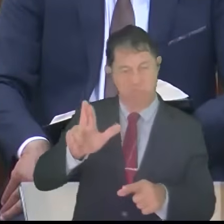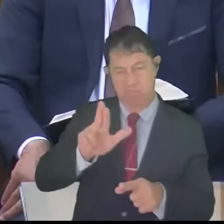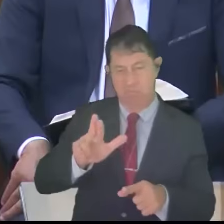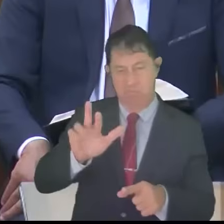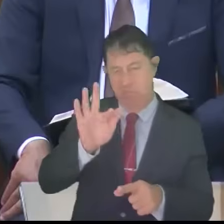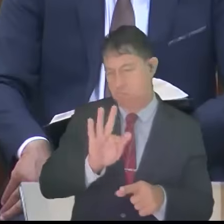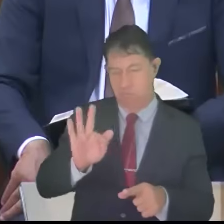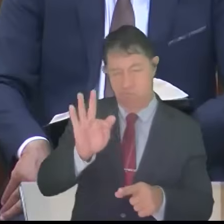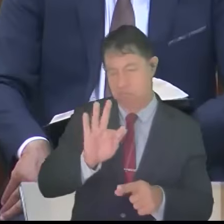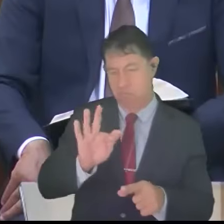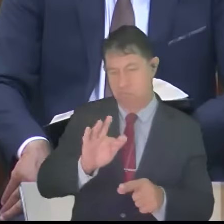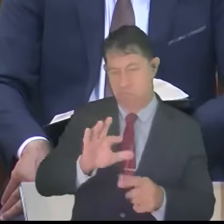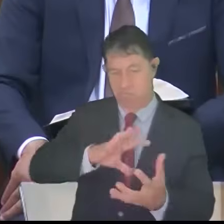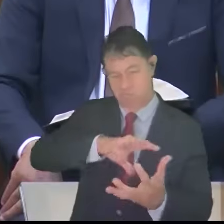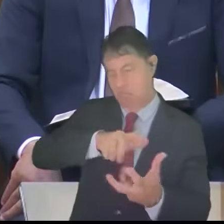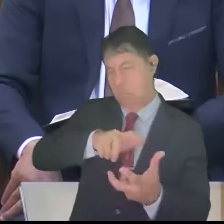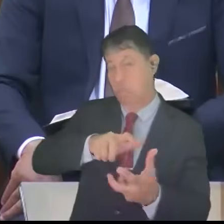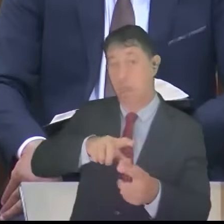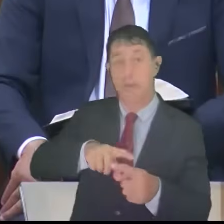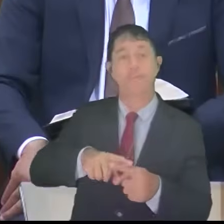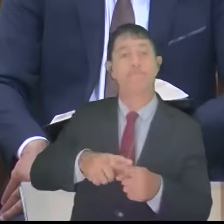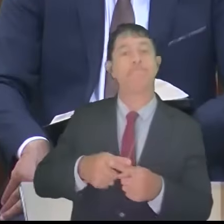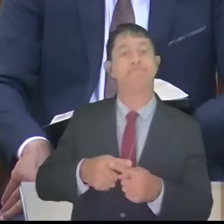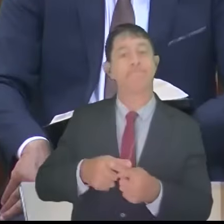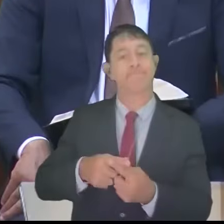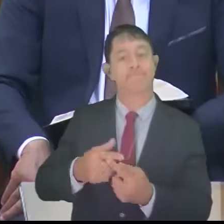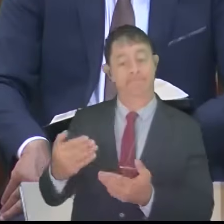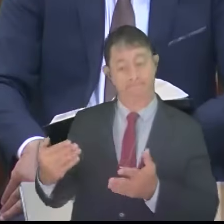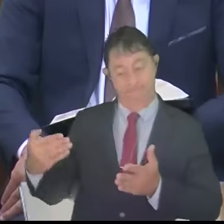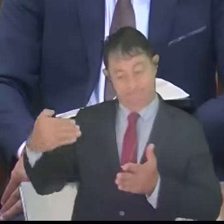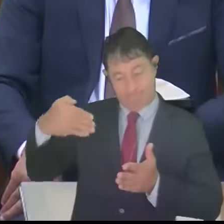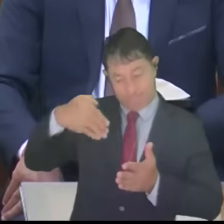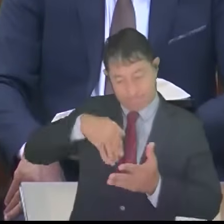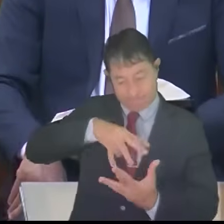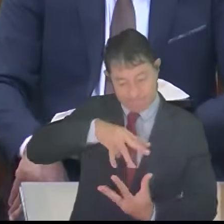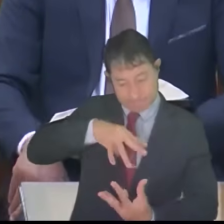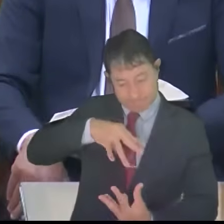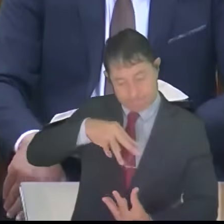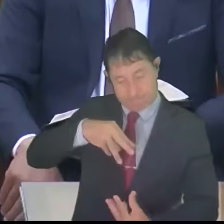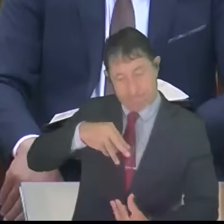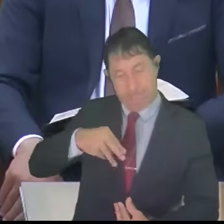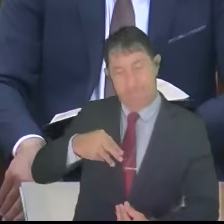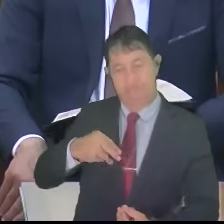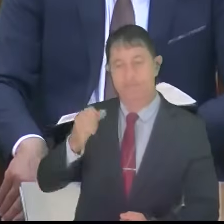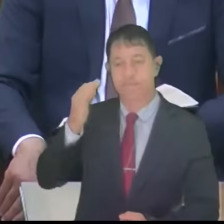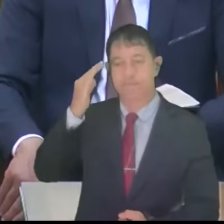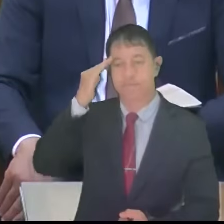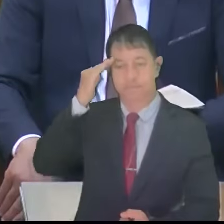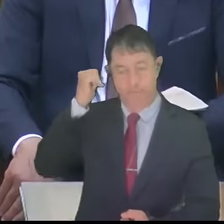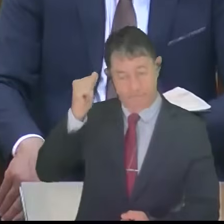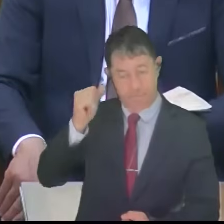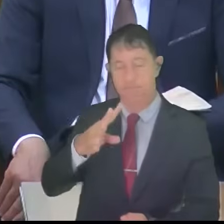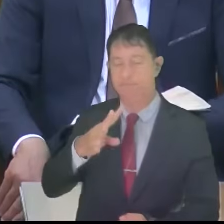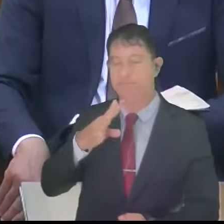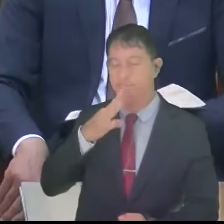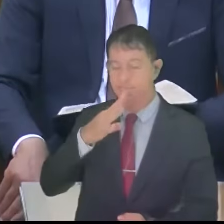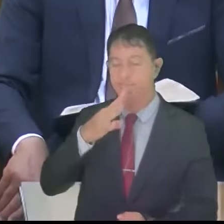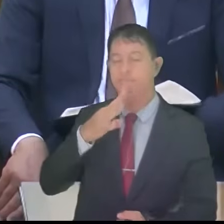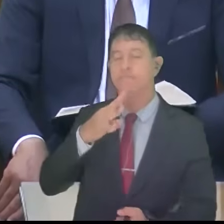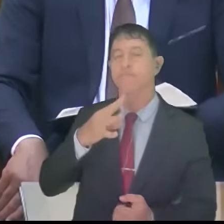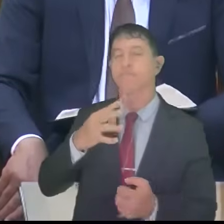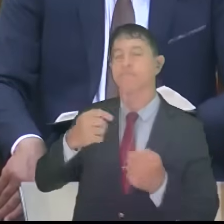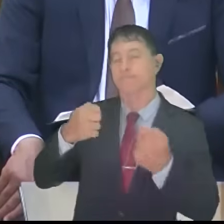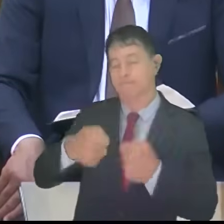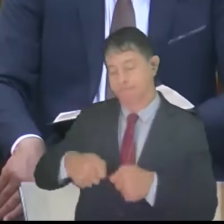do mundo, mas dentro da alma dele, ele diz: eu sou carente, eu sou dependente, eu sou pobre e